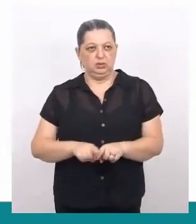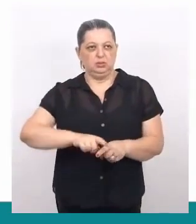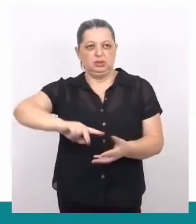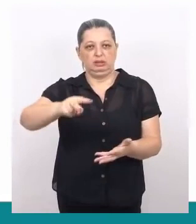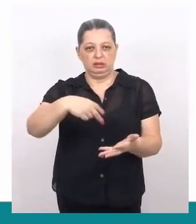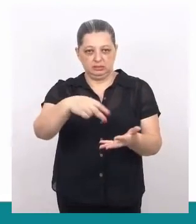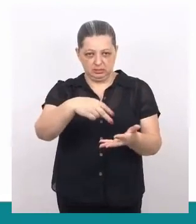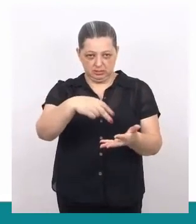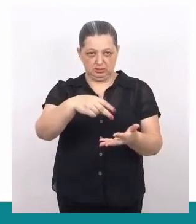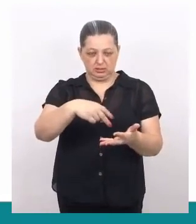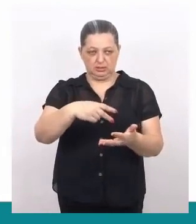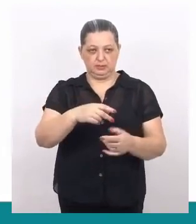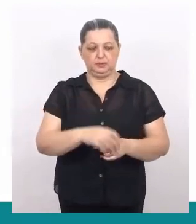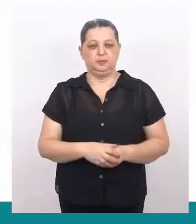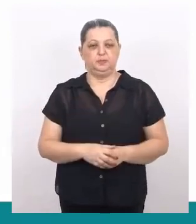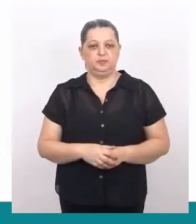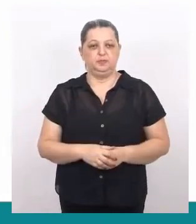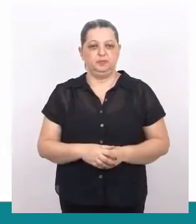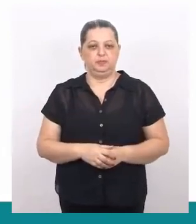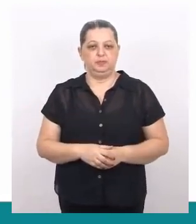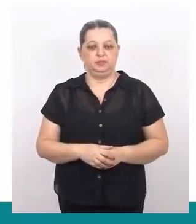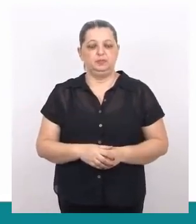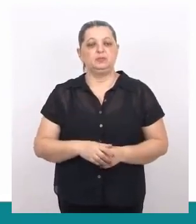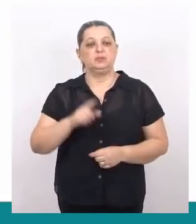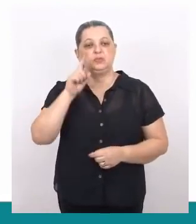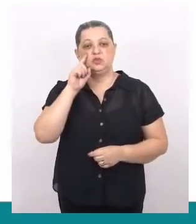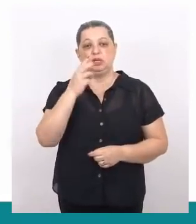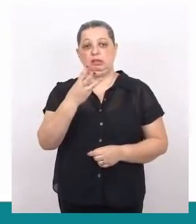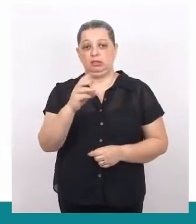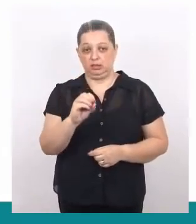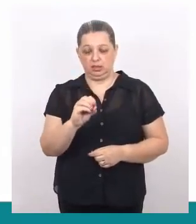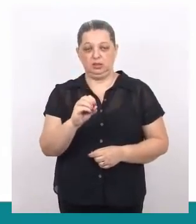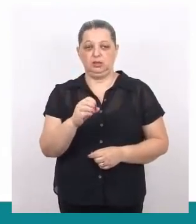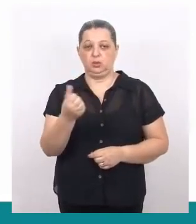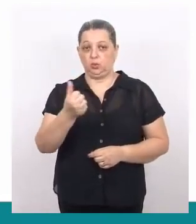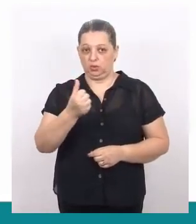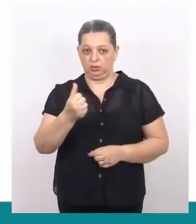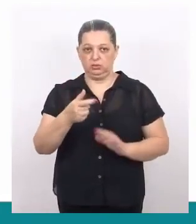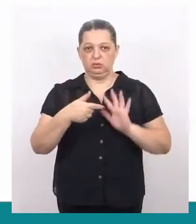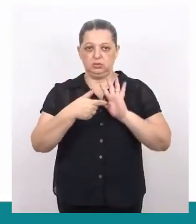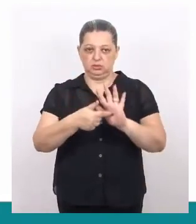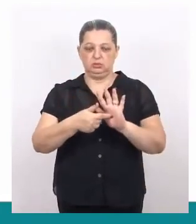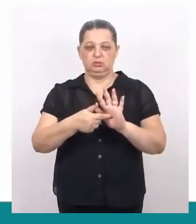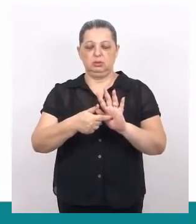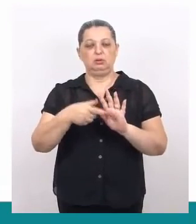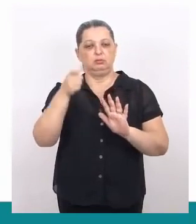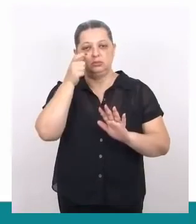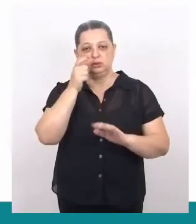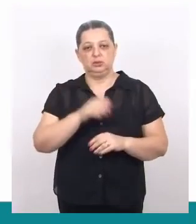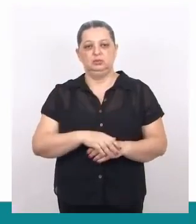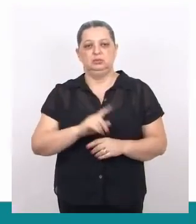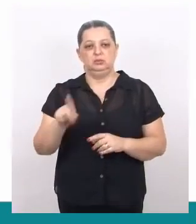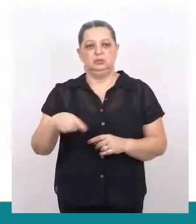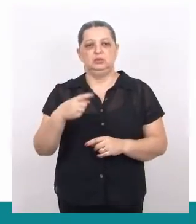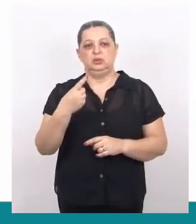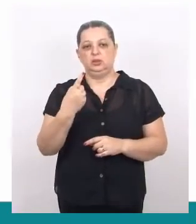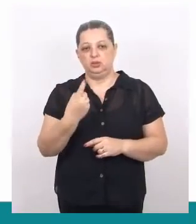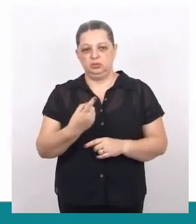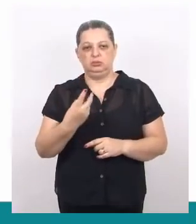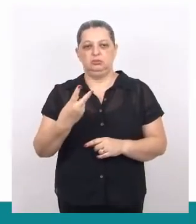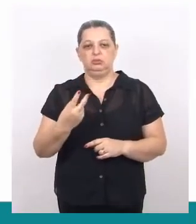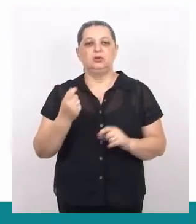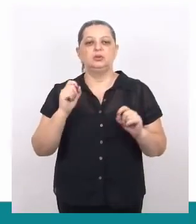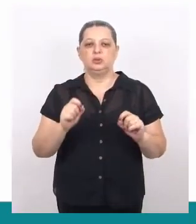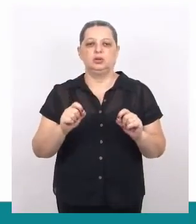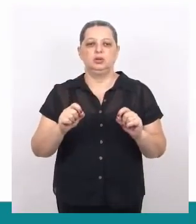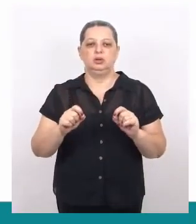professor auxiliar. No dia 30 do 11 vem a manifestação de interesse. Dia 1 do 12, atribuição no sistema. O que a gente